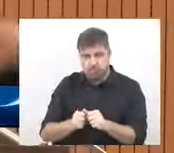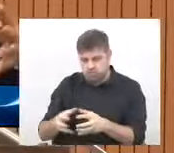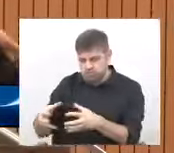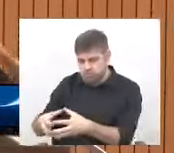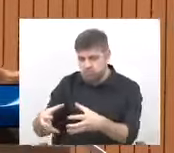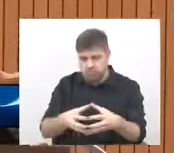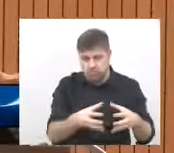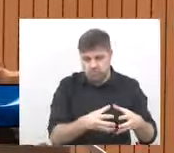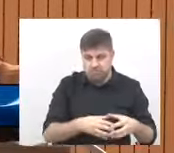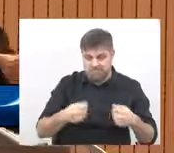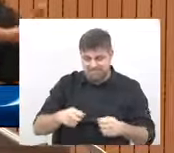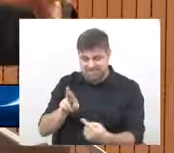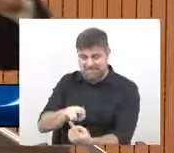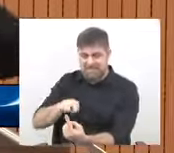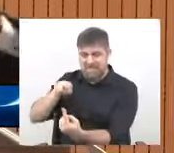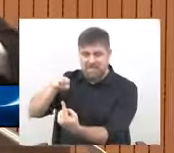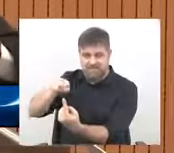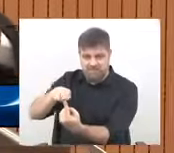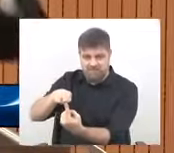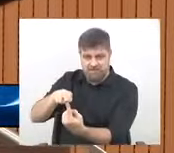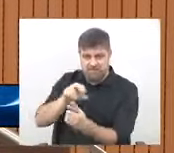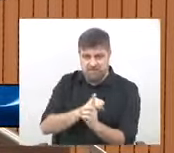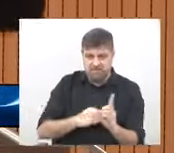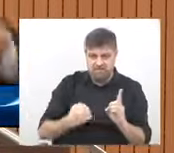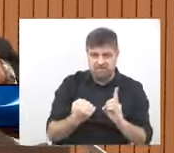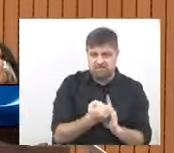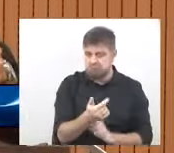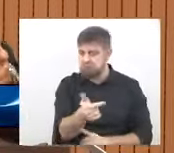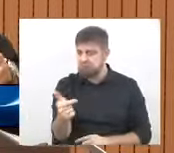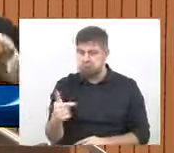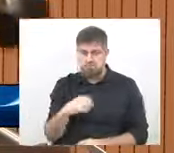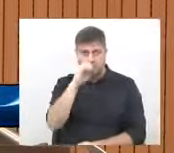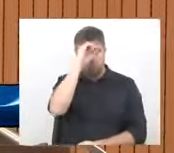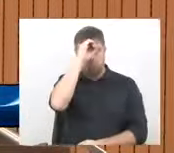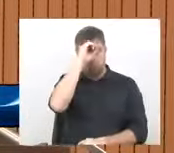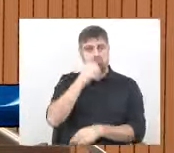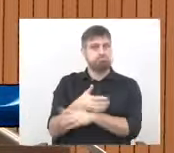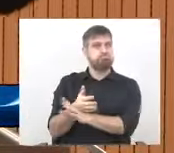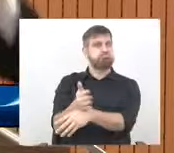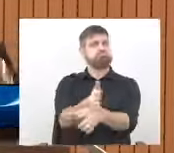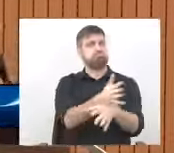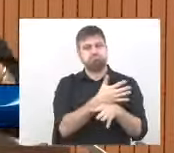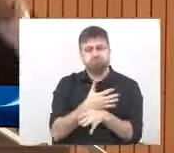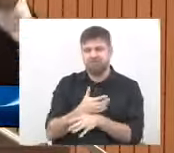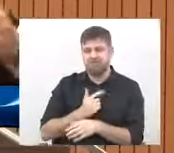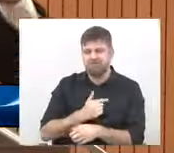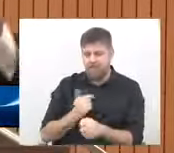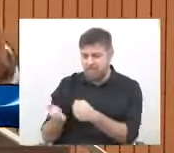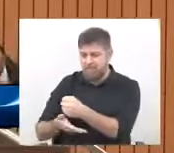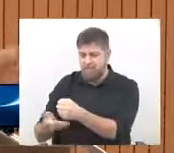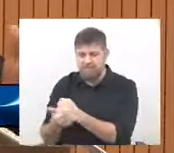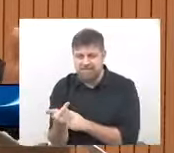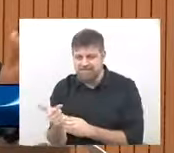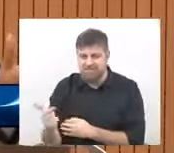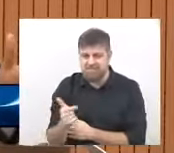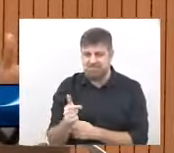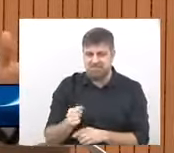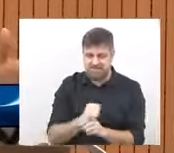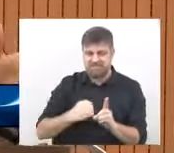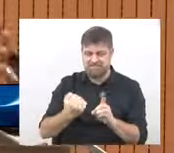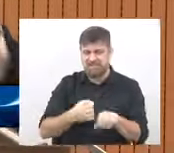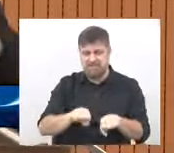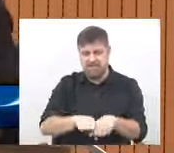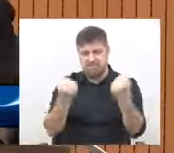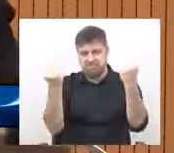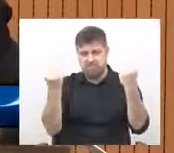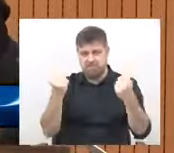necessita de referência. A sociedade que não tem referência, a sociedade que não tem pilar, ela está fadada ao fracasso.